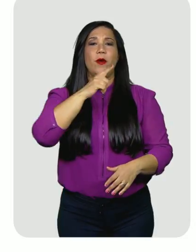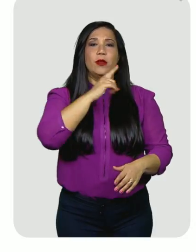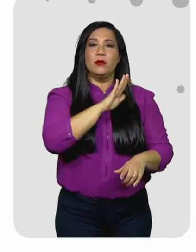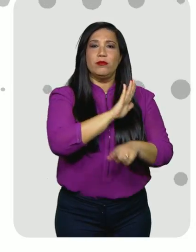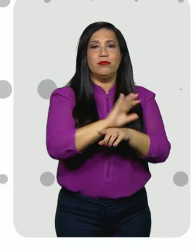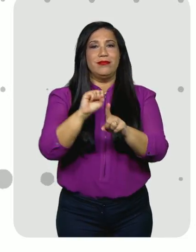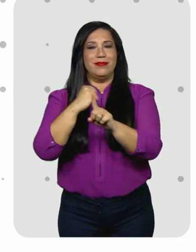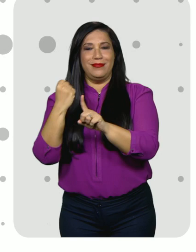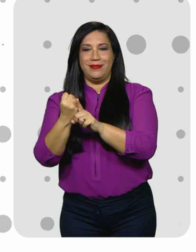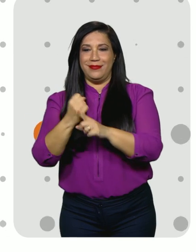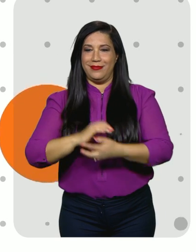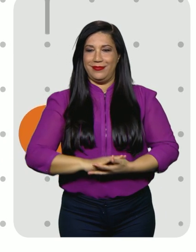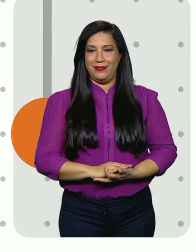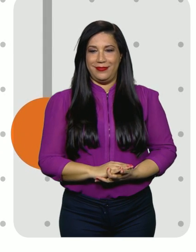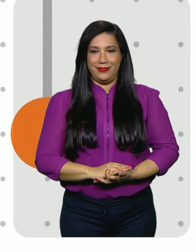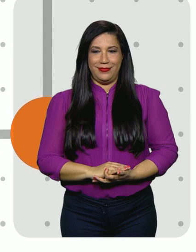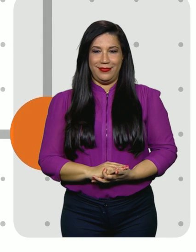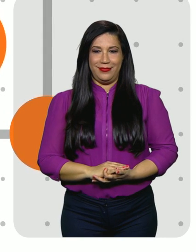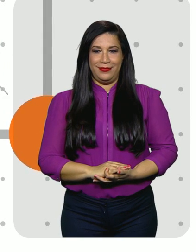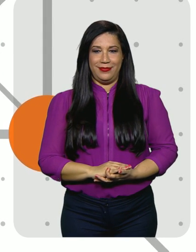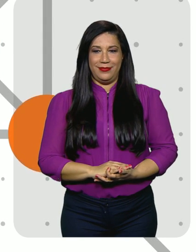sociedade.